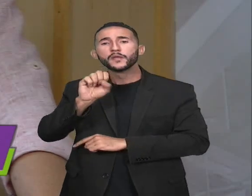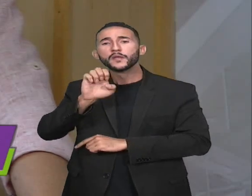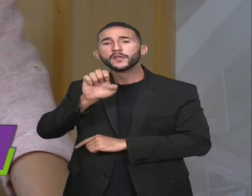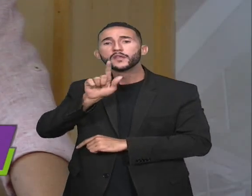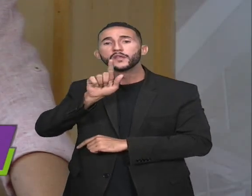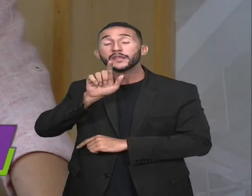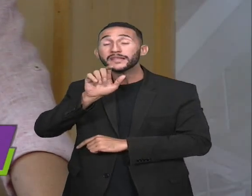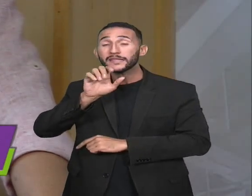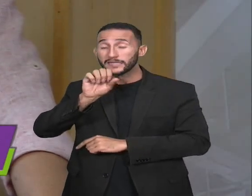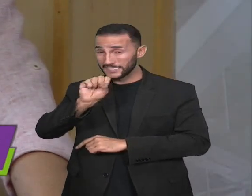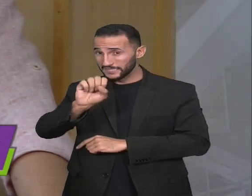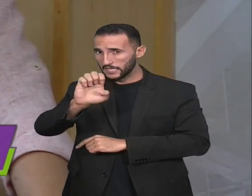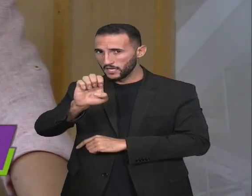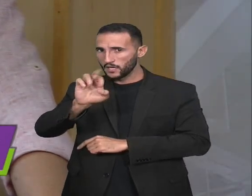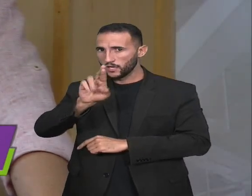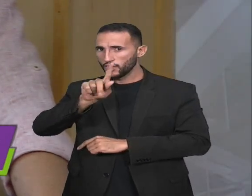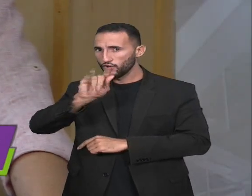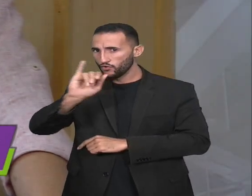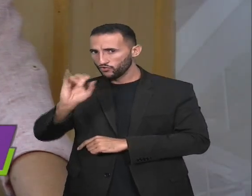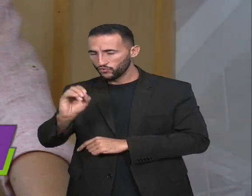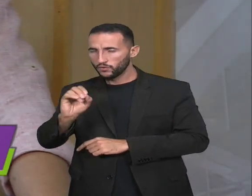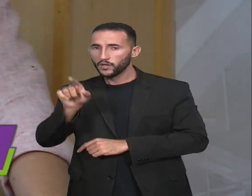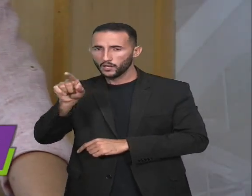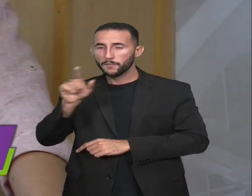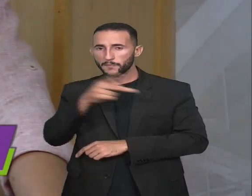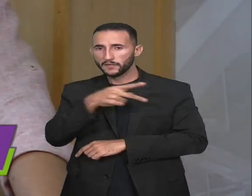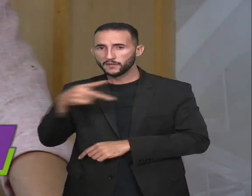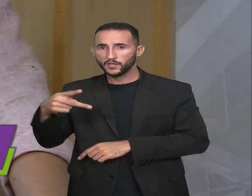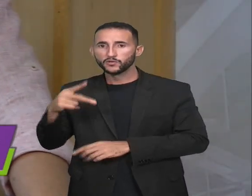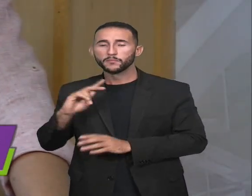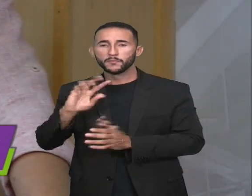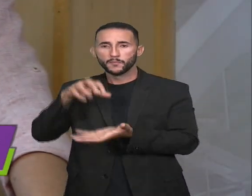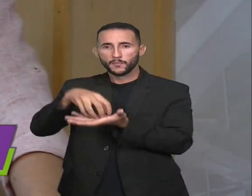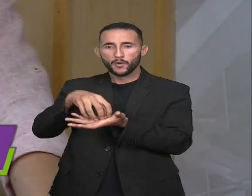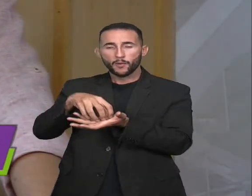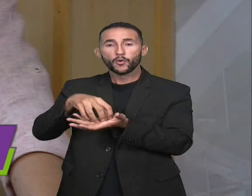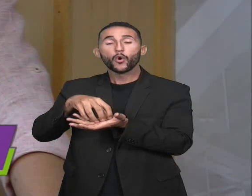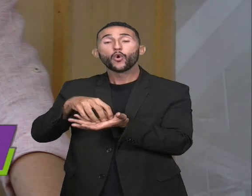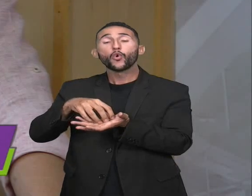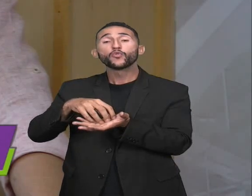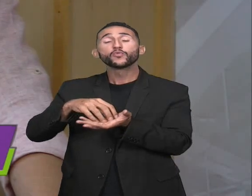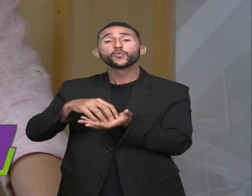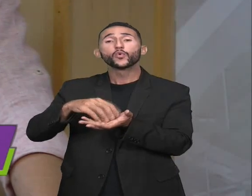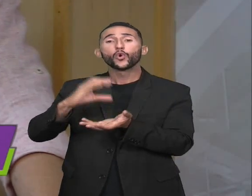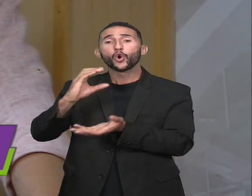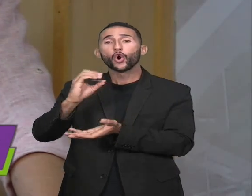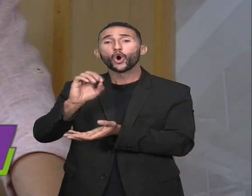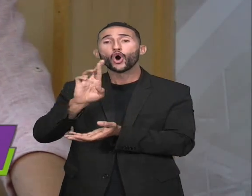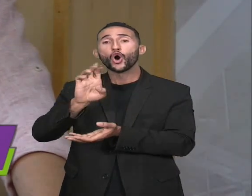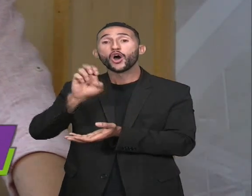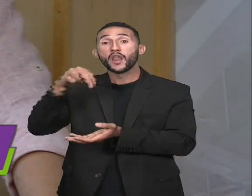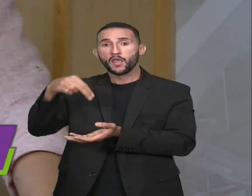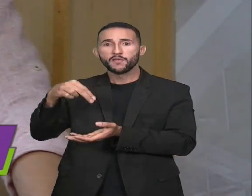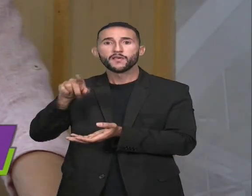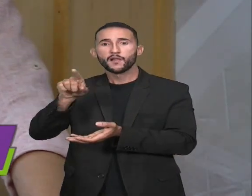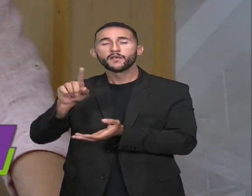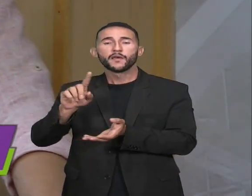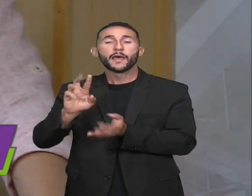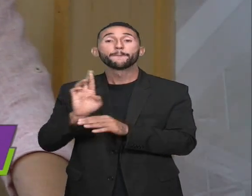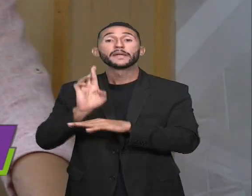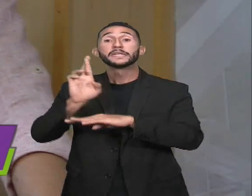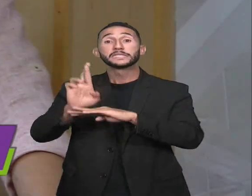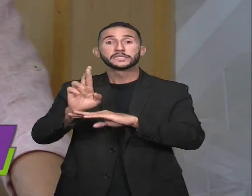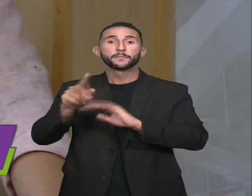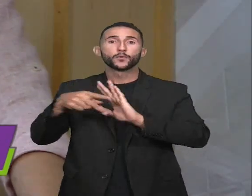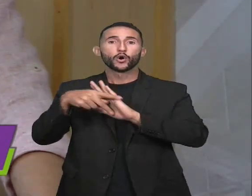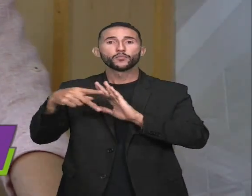presidente estadual que é o COREN do órgão de fiscalização da enfermagem que representa a enfermagem no Estado de São Paulo e ele